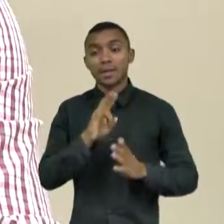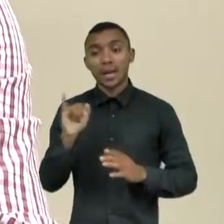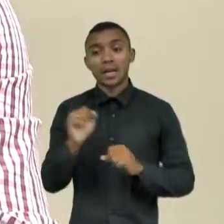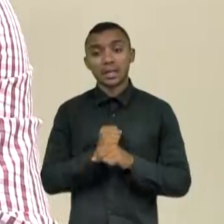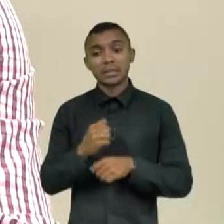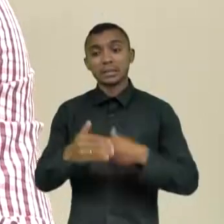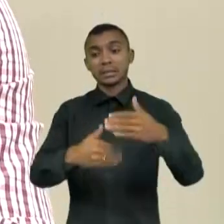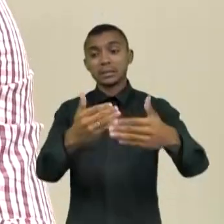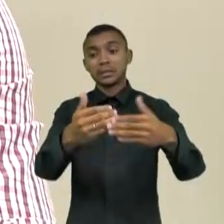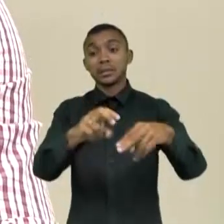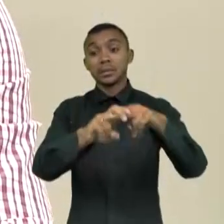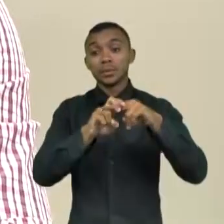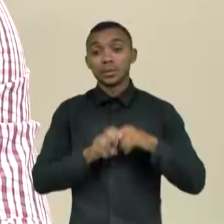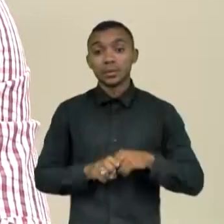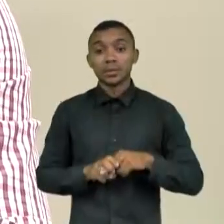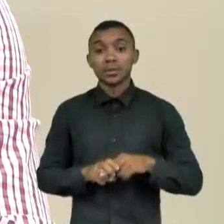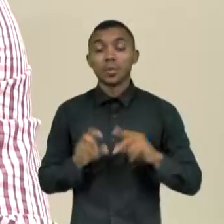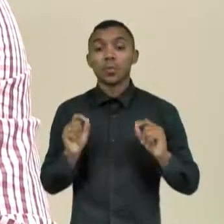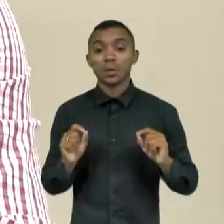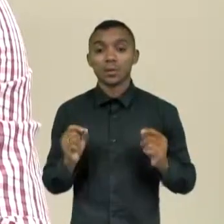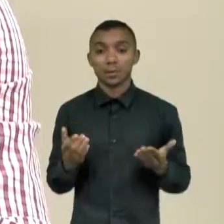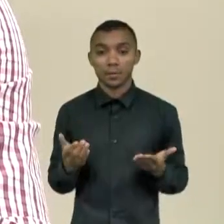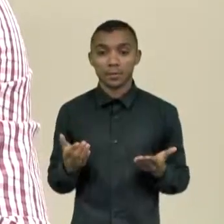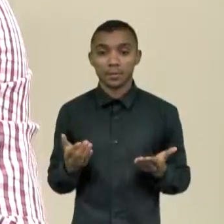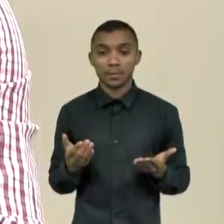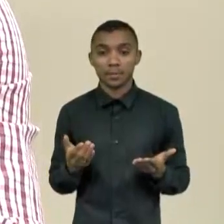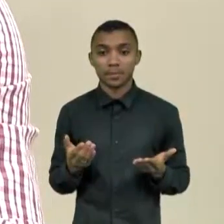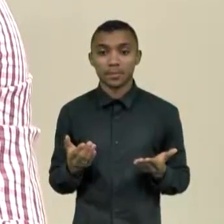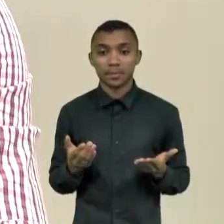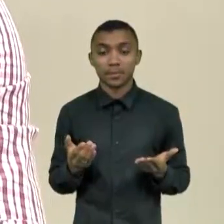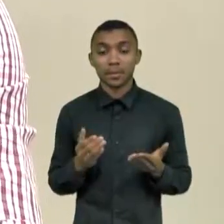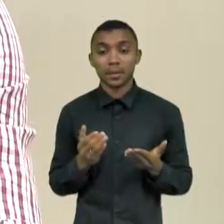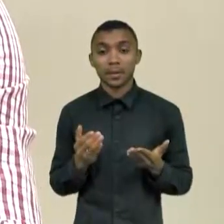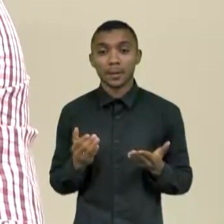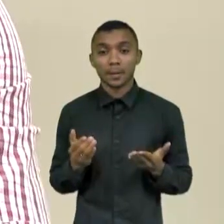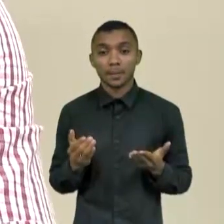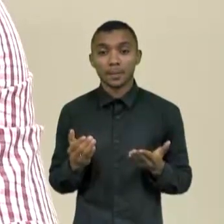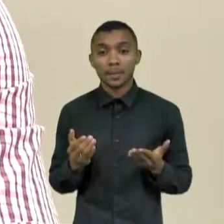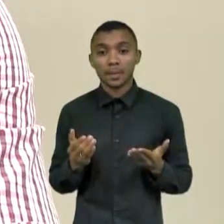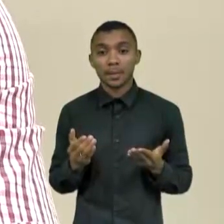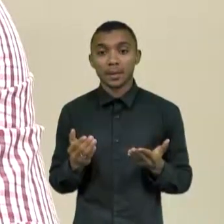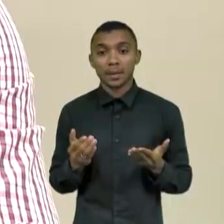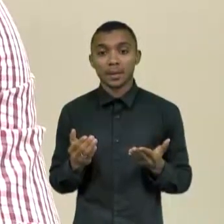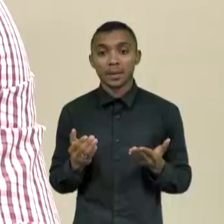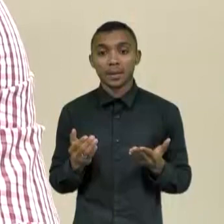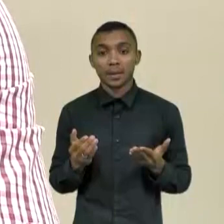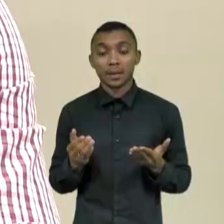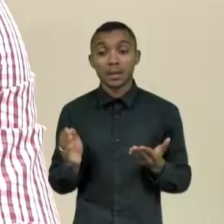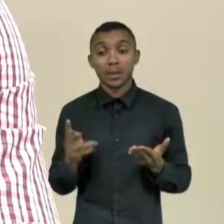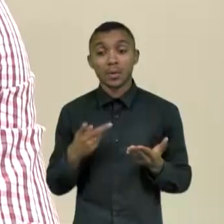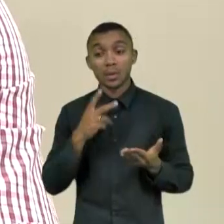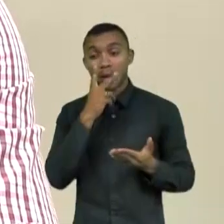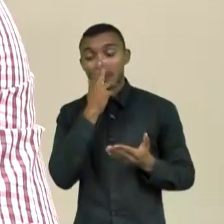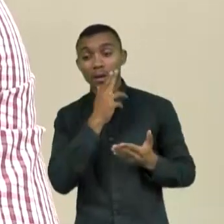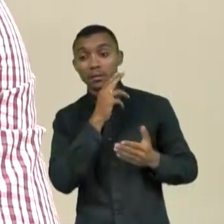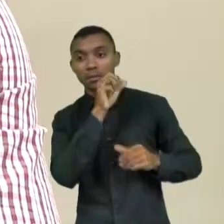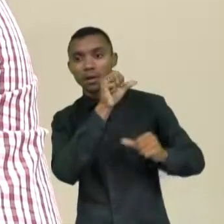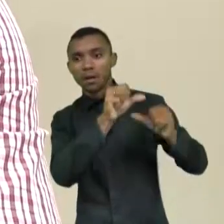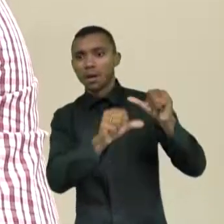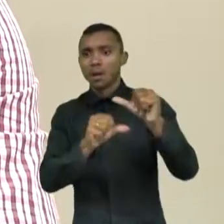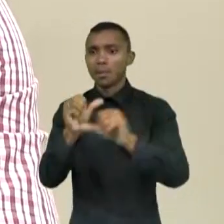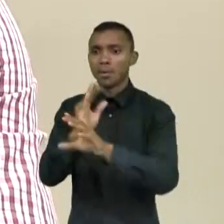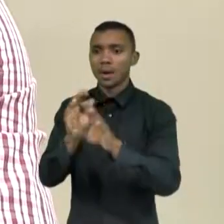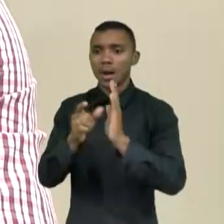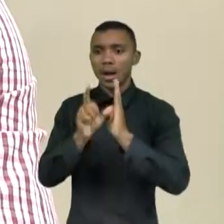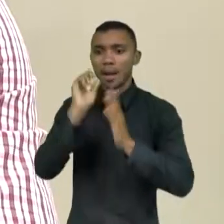Então, menos contribuinte acaba aumentando um pouco mais, inflando essa pirâmide e fazendo com que as